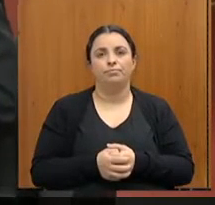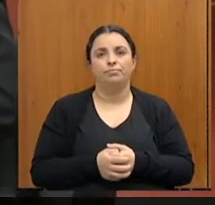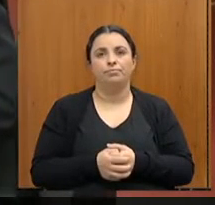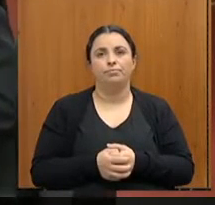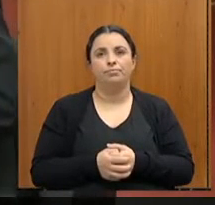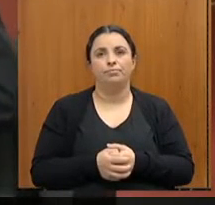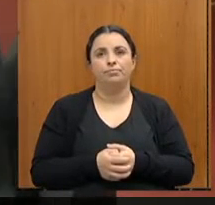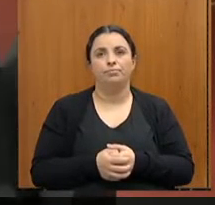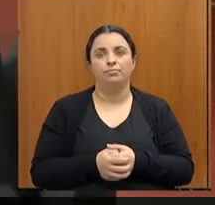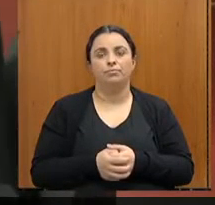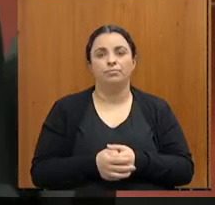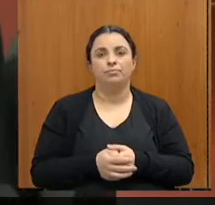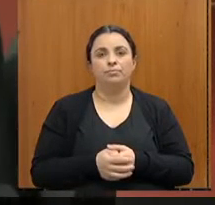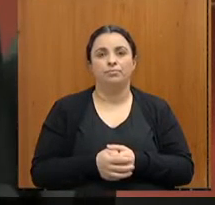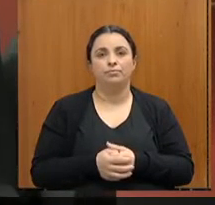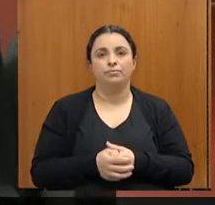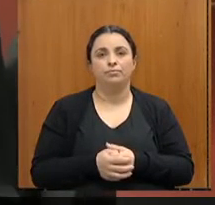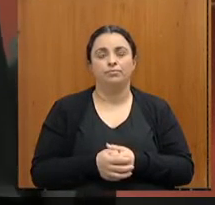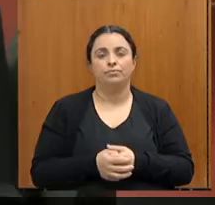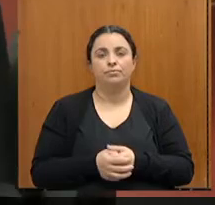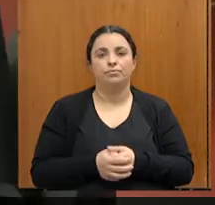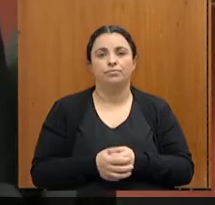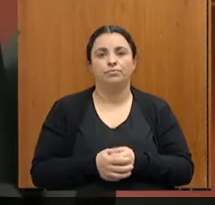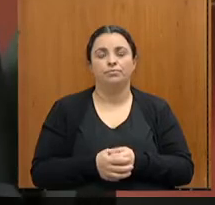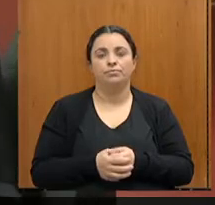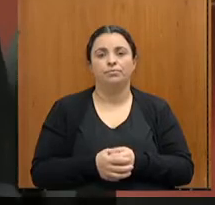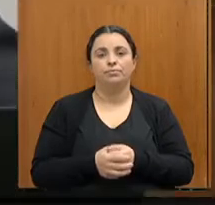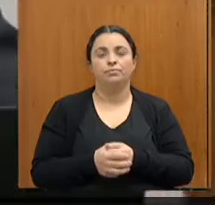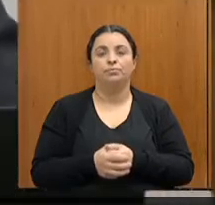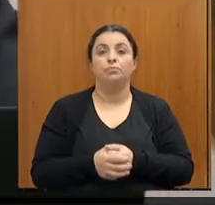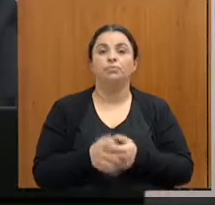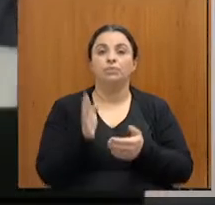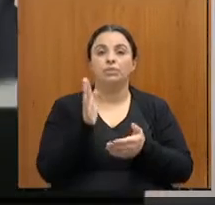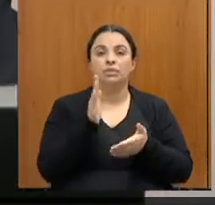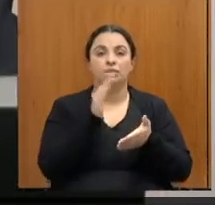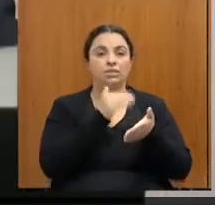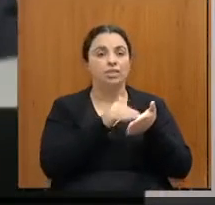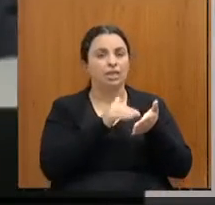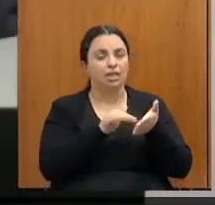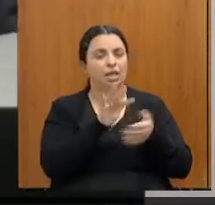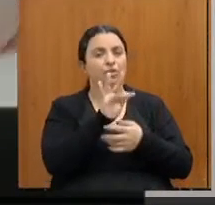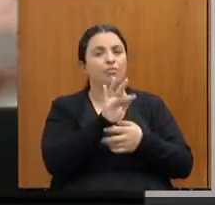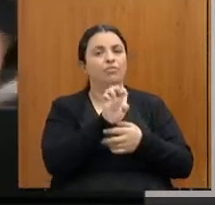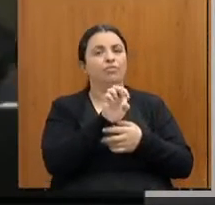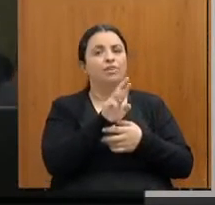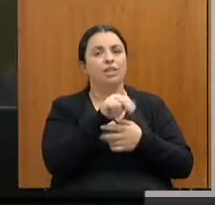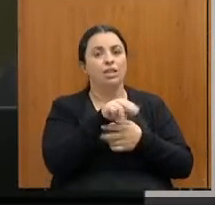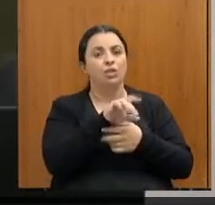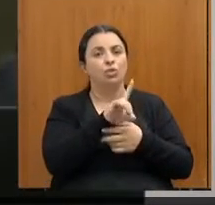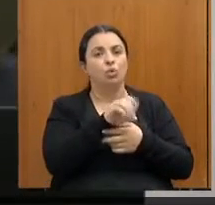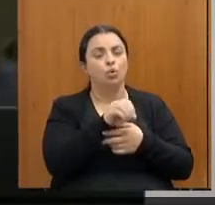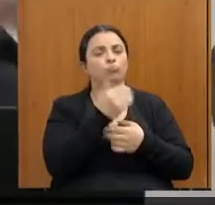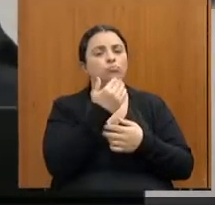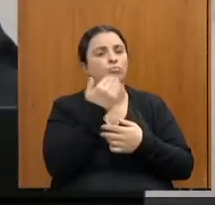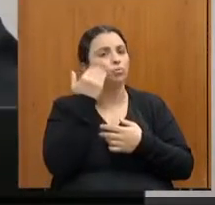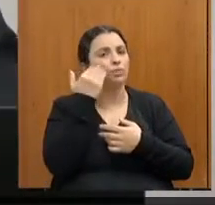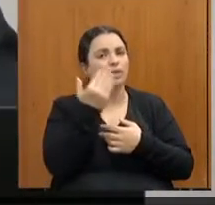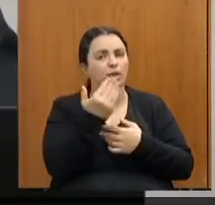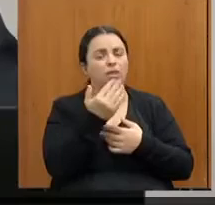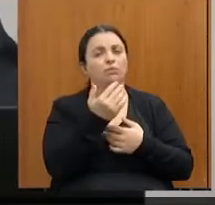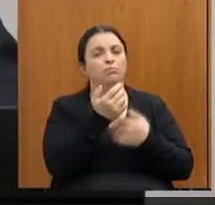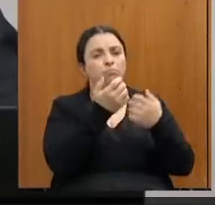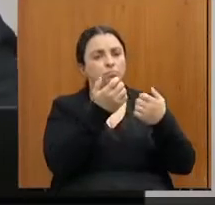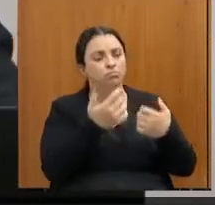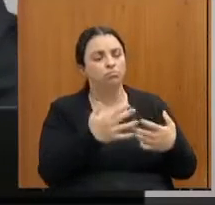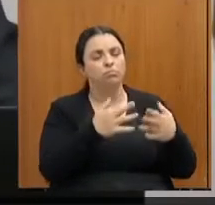G1 o secretário Fernando Obrigado pelas considerações e